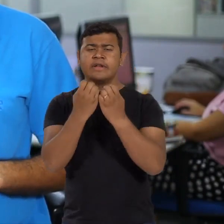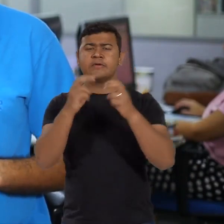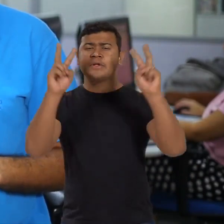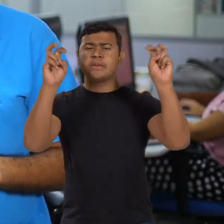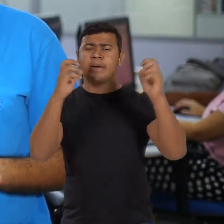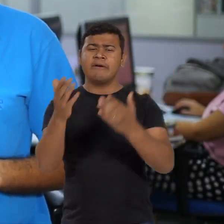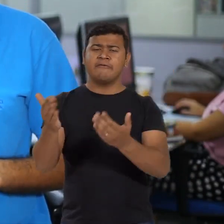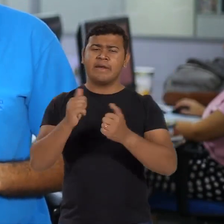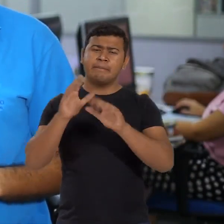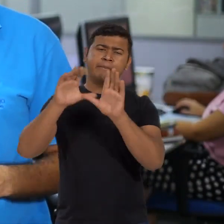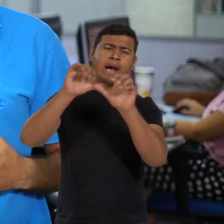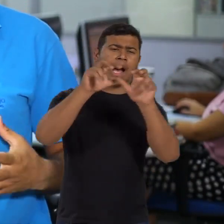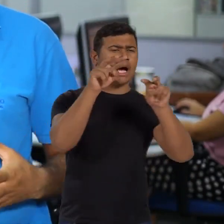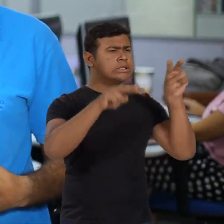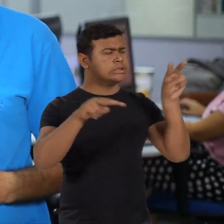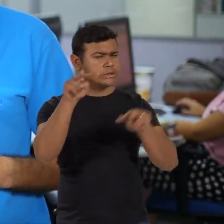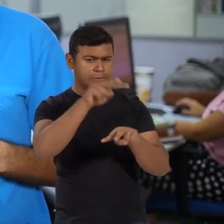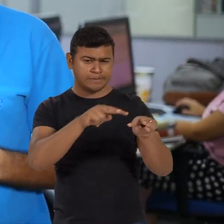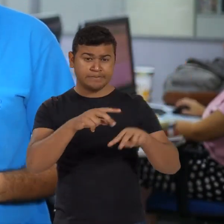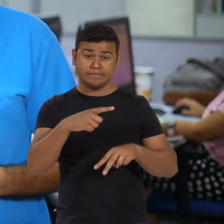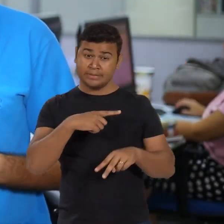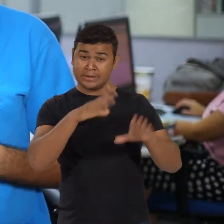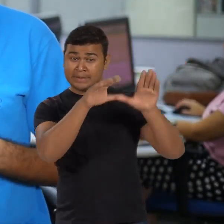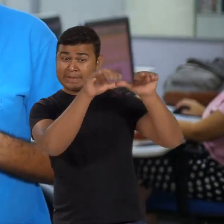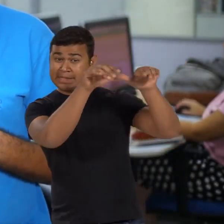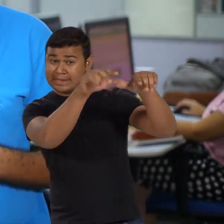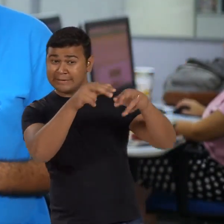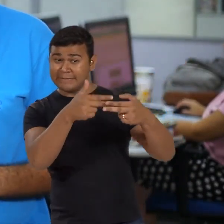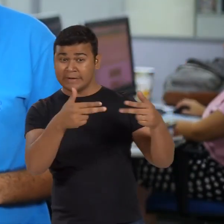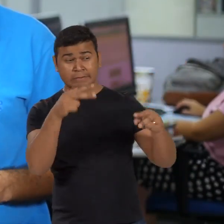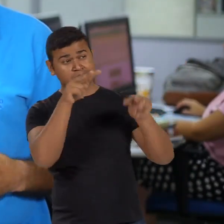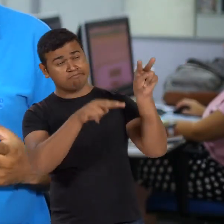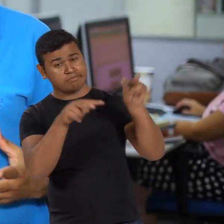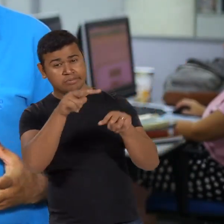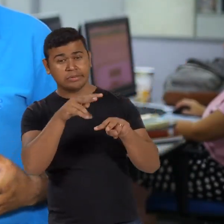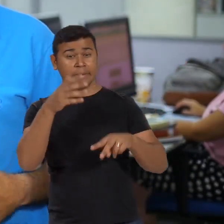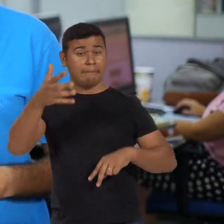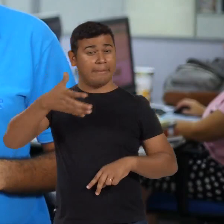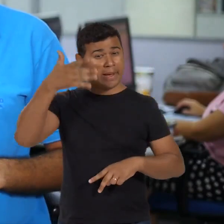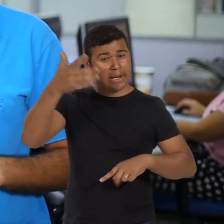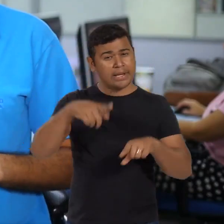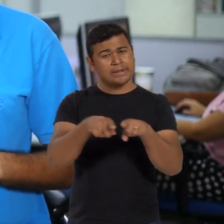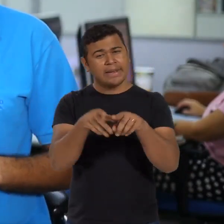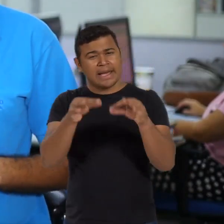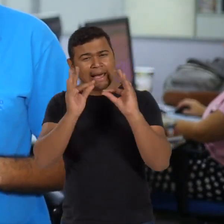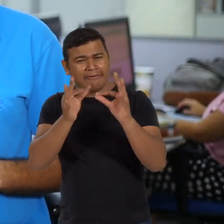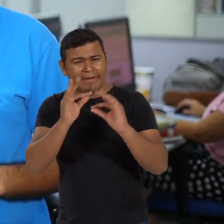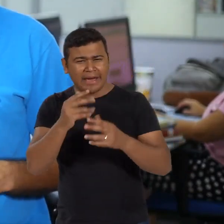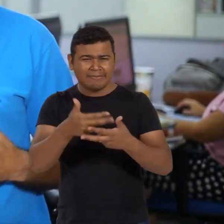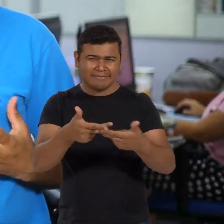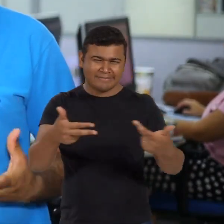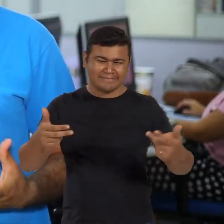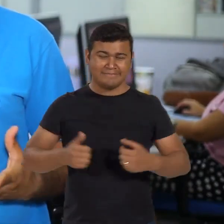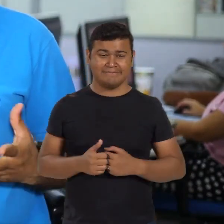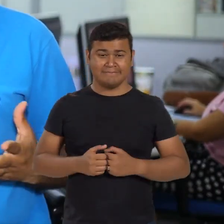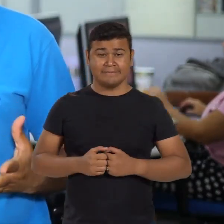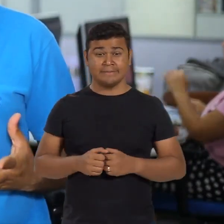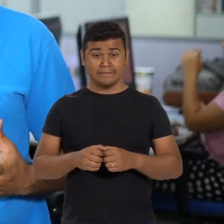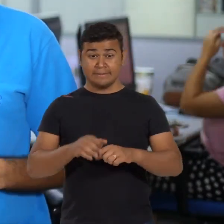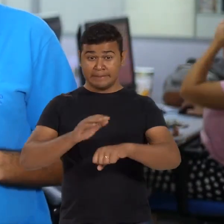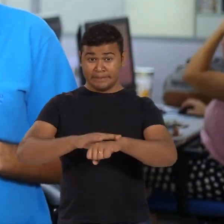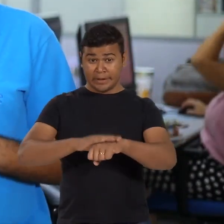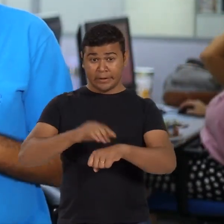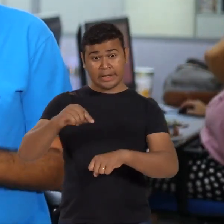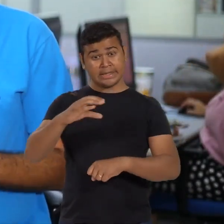evento vem para alinhar vai ter atividade de observação de pássaros palestra e café coletivo o samba fala da